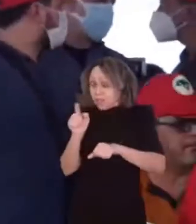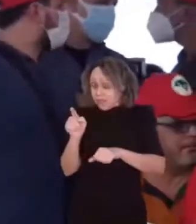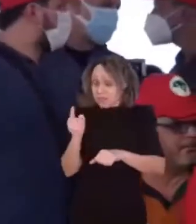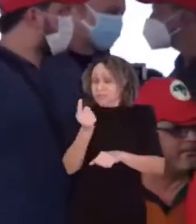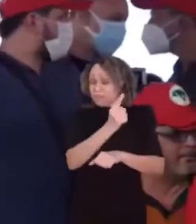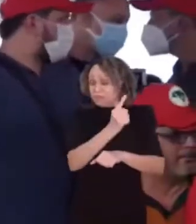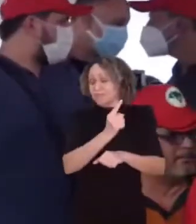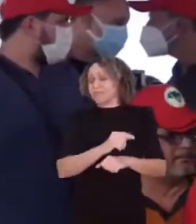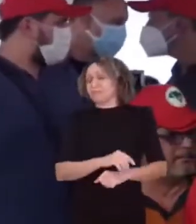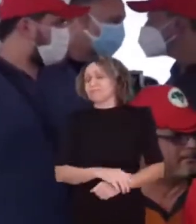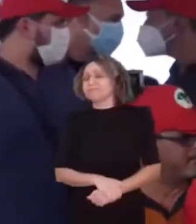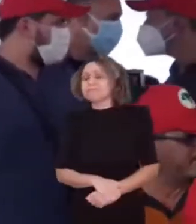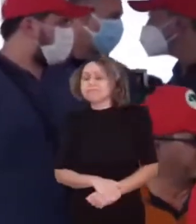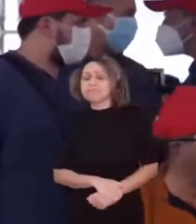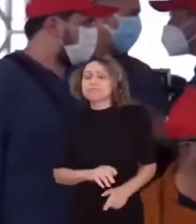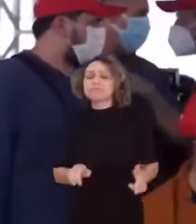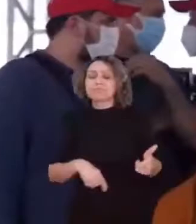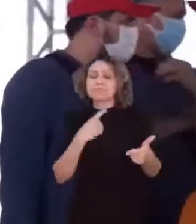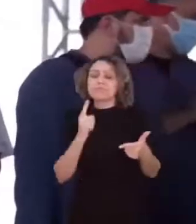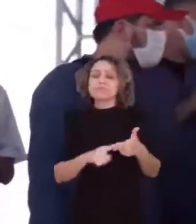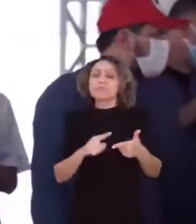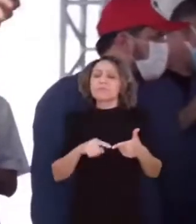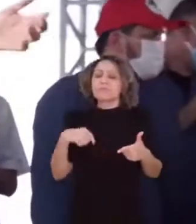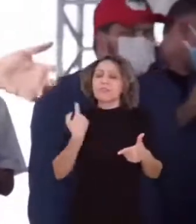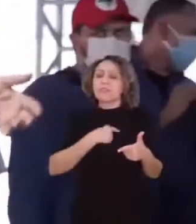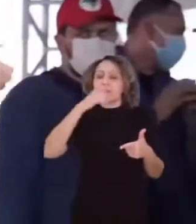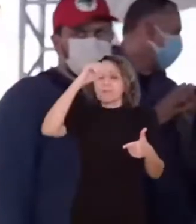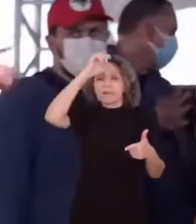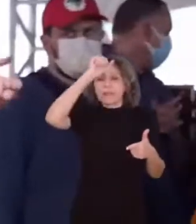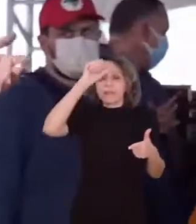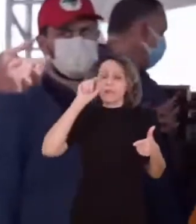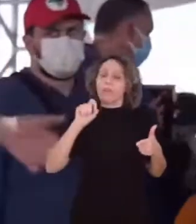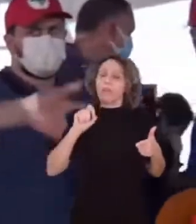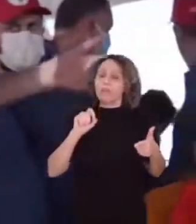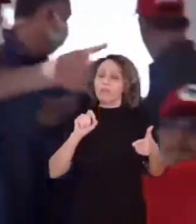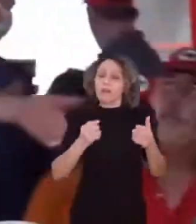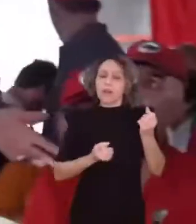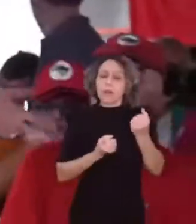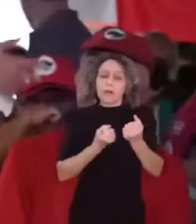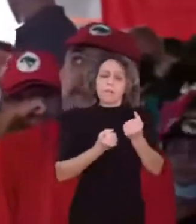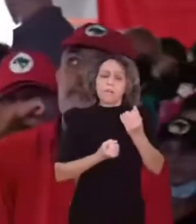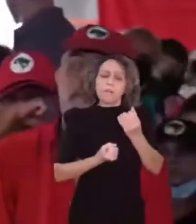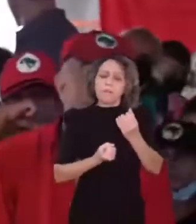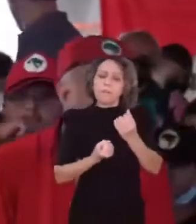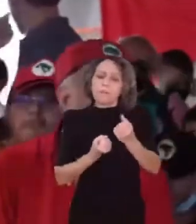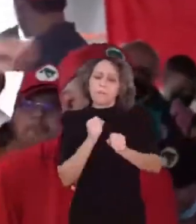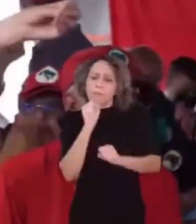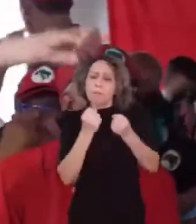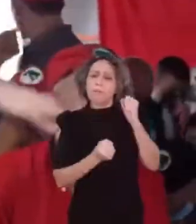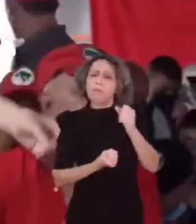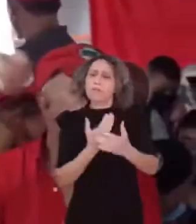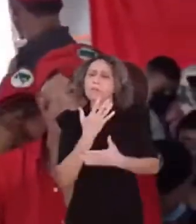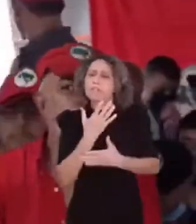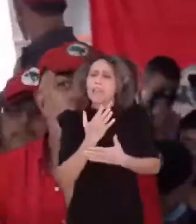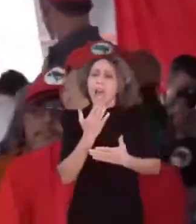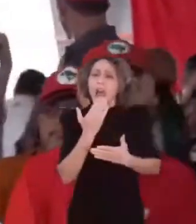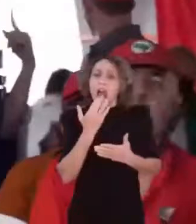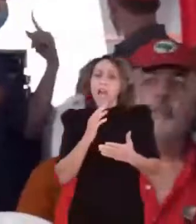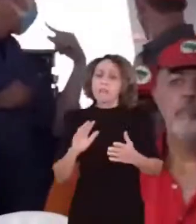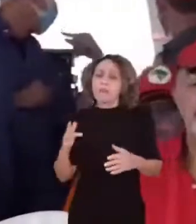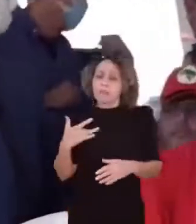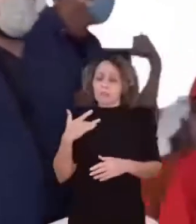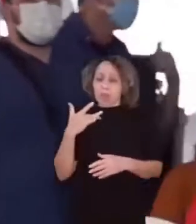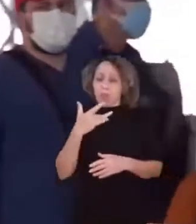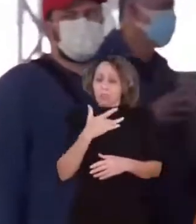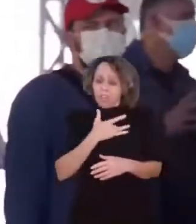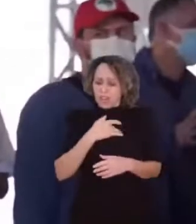Para produzir alimento saudável, tem que ter um grande programa de agroecologia. Não pode ser exemplozinho